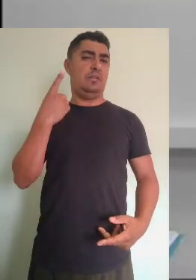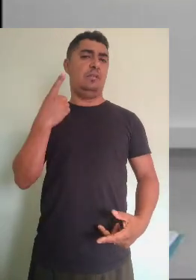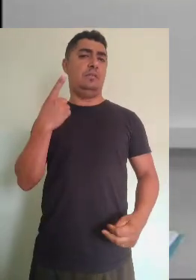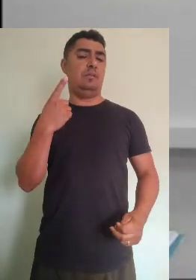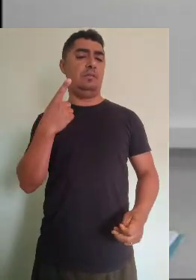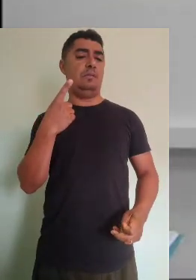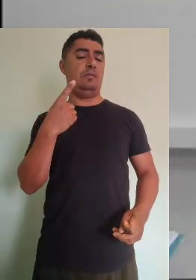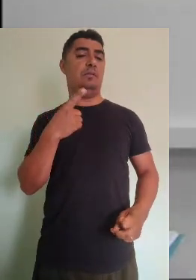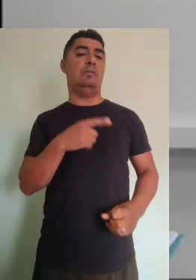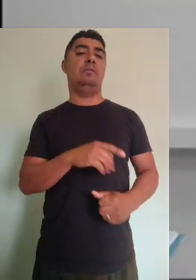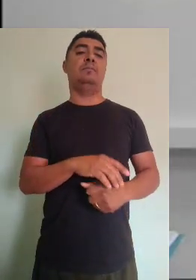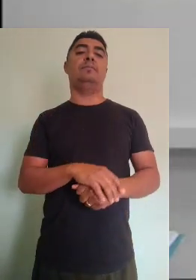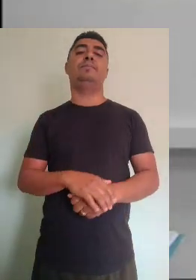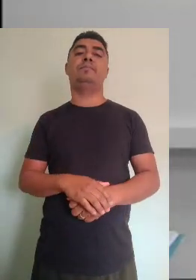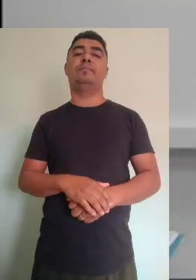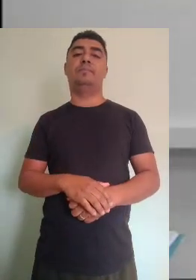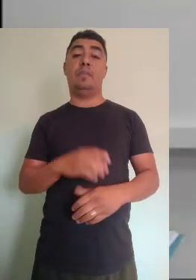tá?